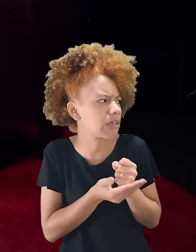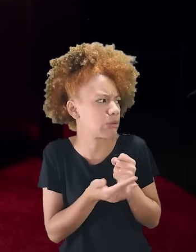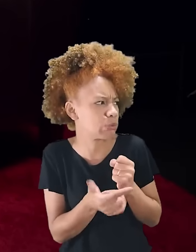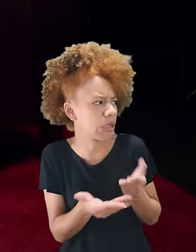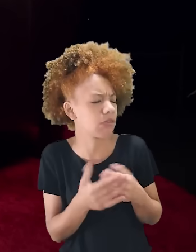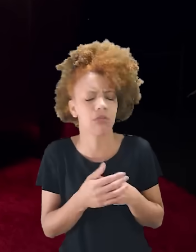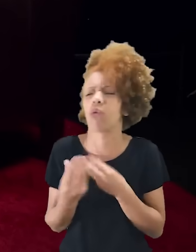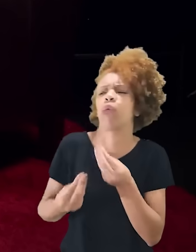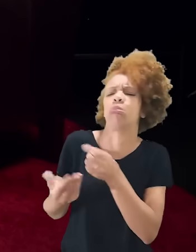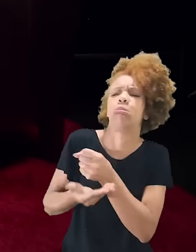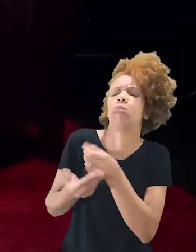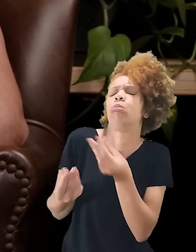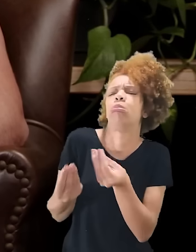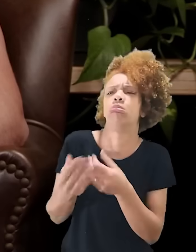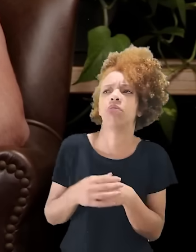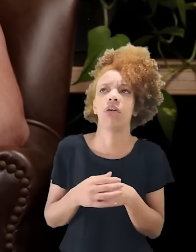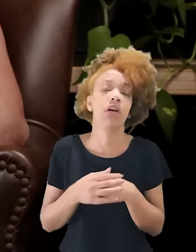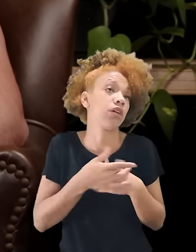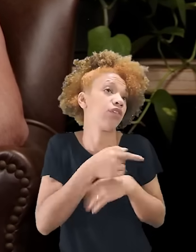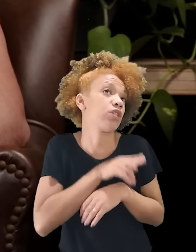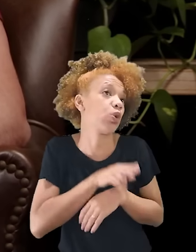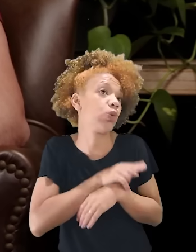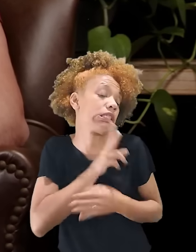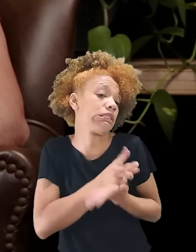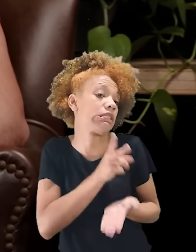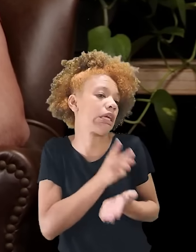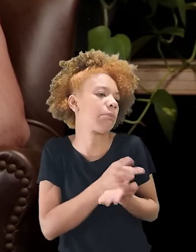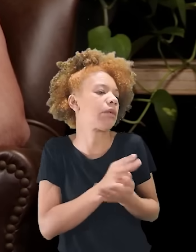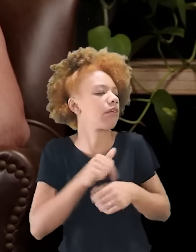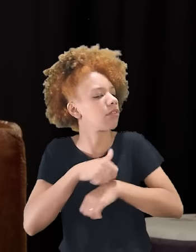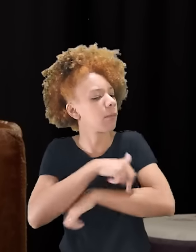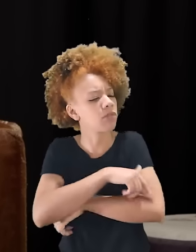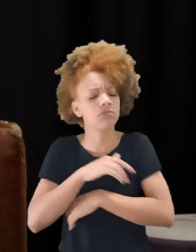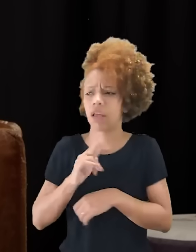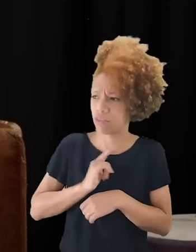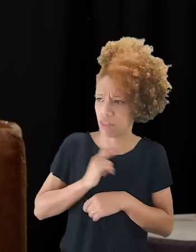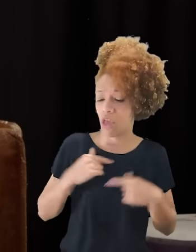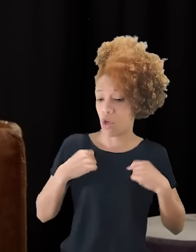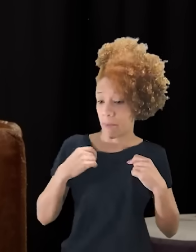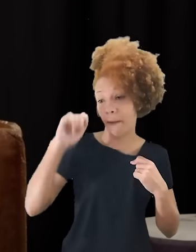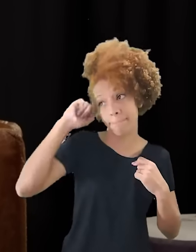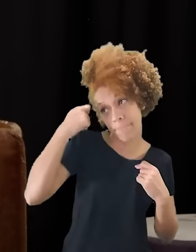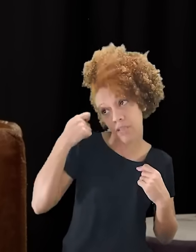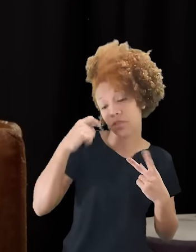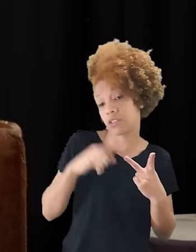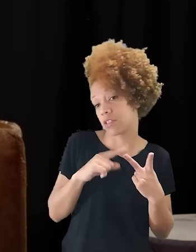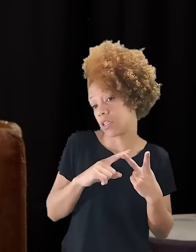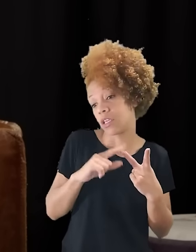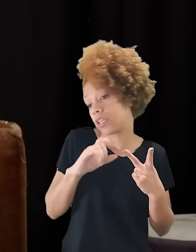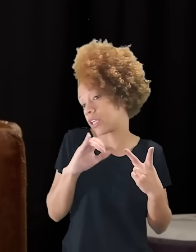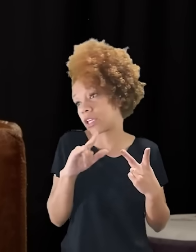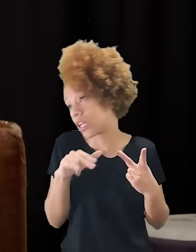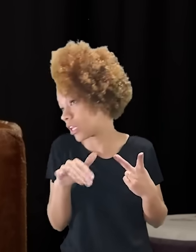algo genérico Como assim genérico você lá algo que você utilize que você tá sempre na moda e eu tem roupas pretas e cleans você